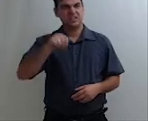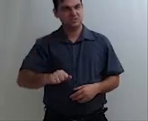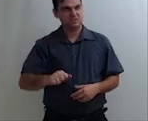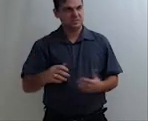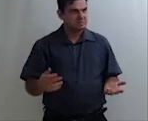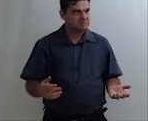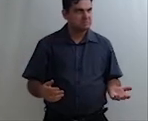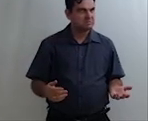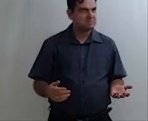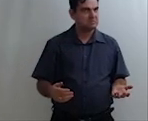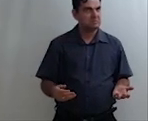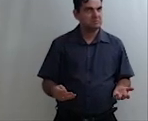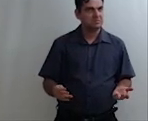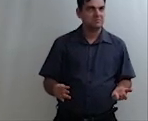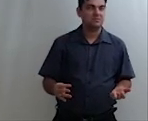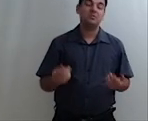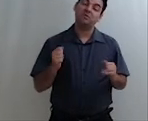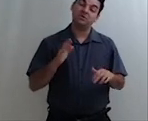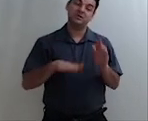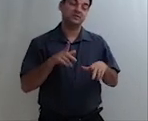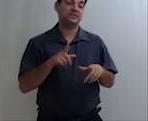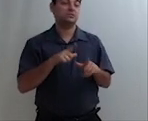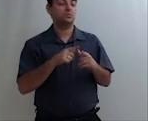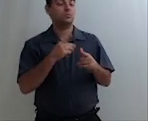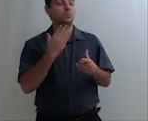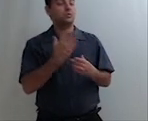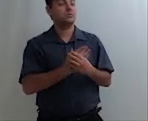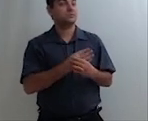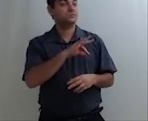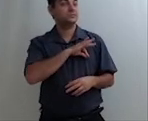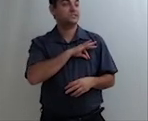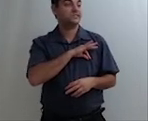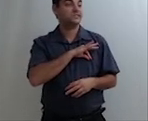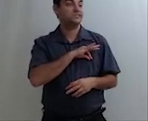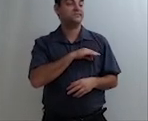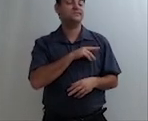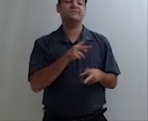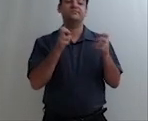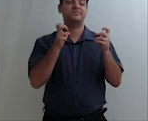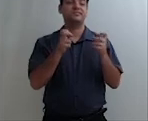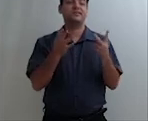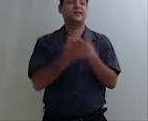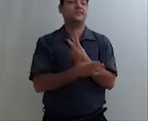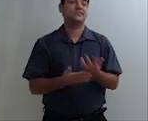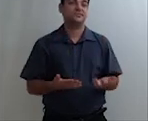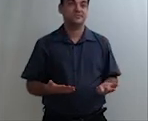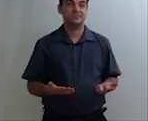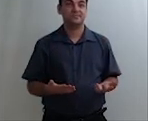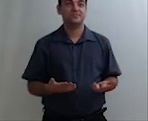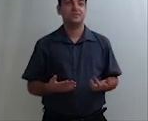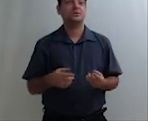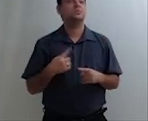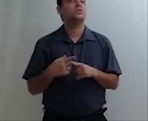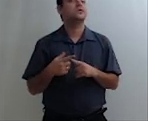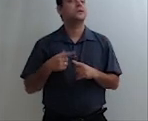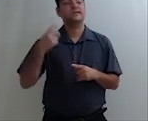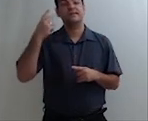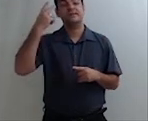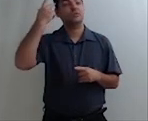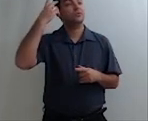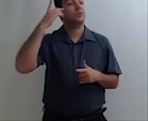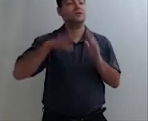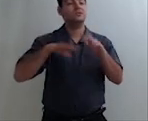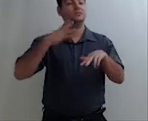feito na fase policial porque realmente neste caso eh ao natural vício da memória já